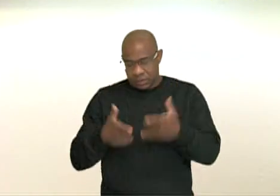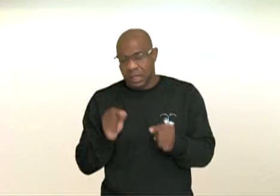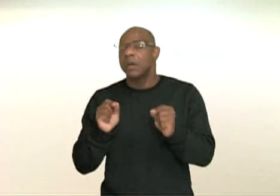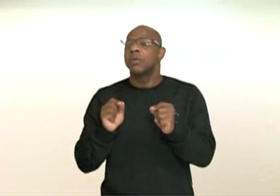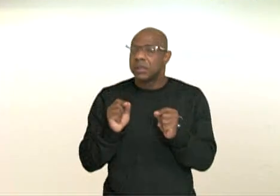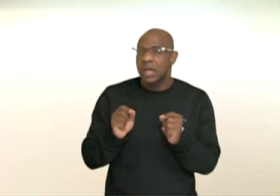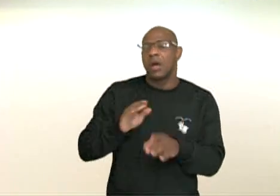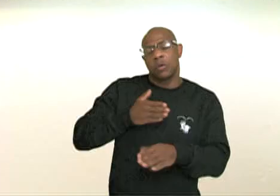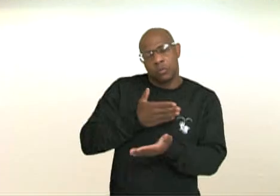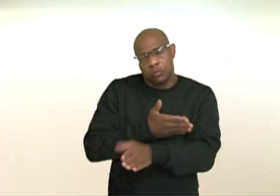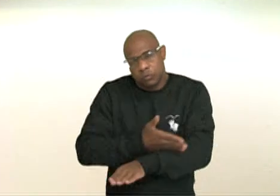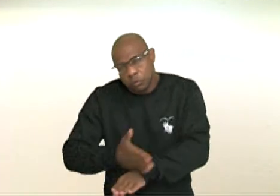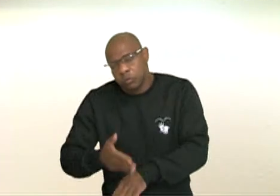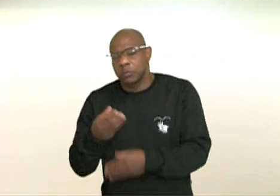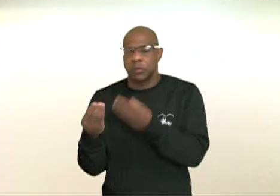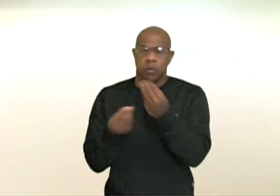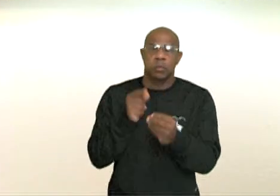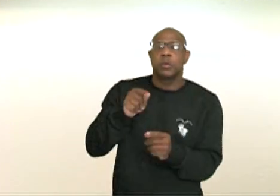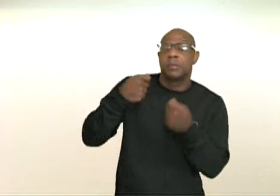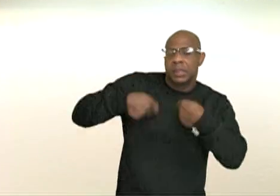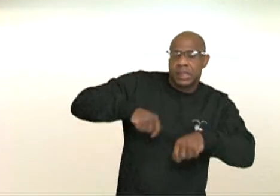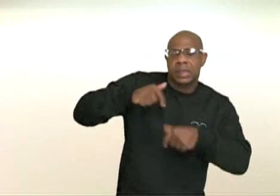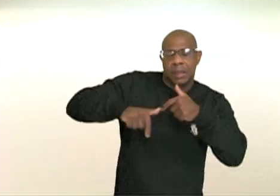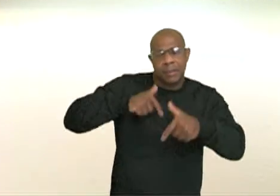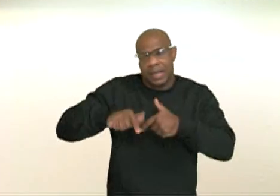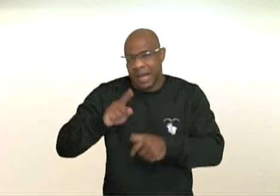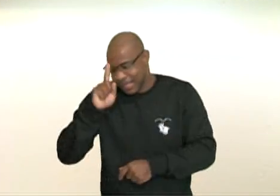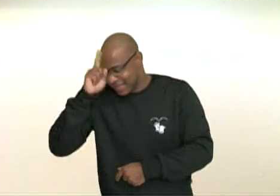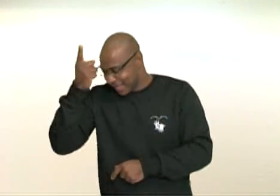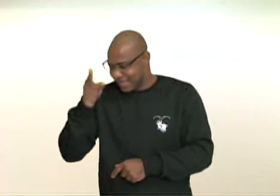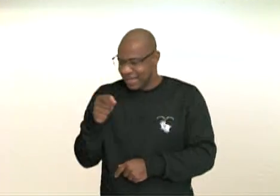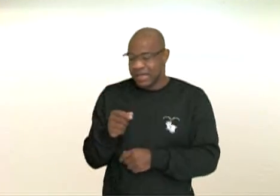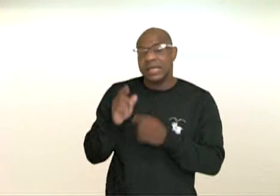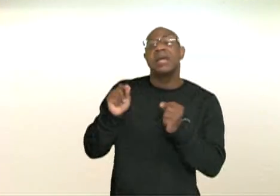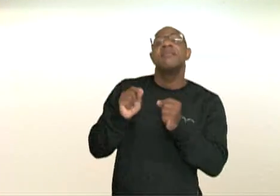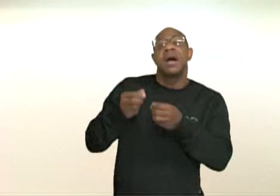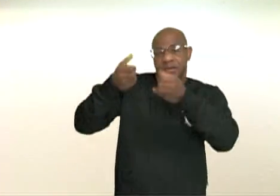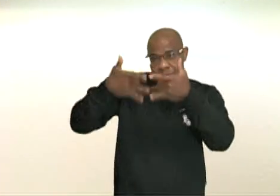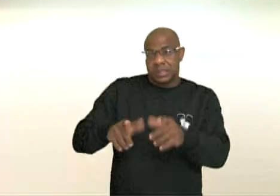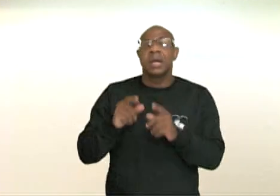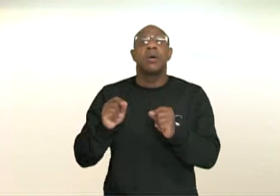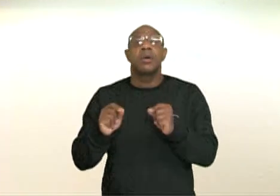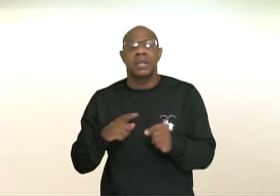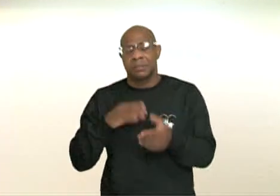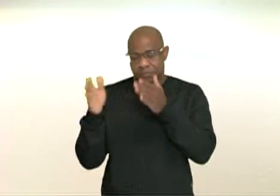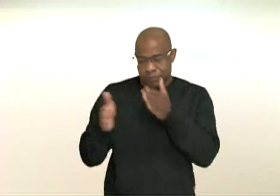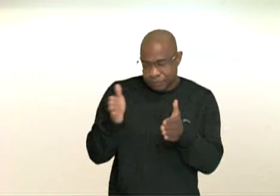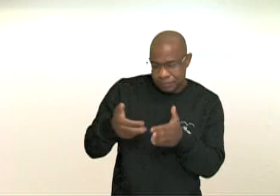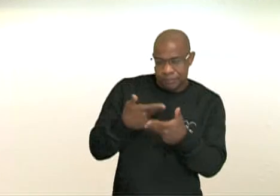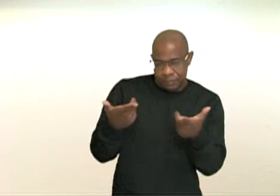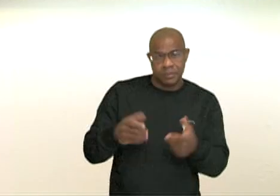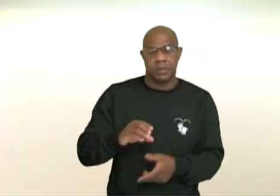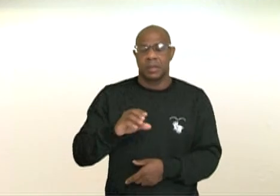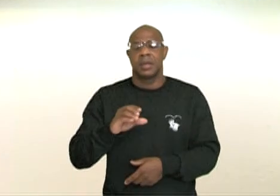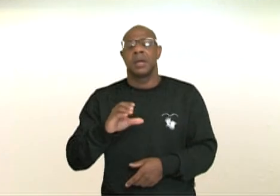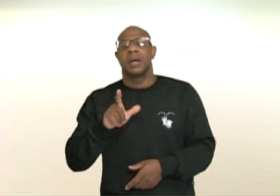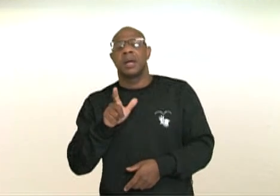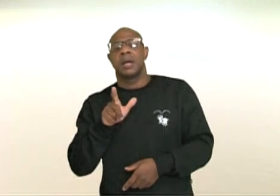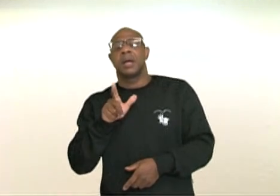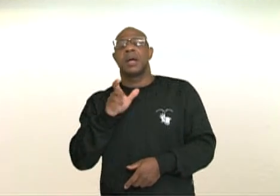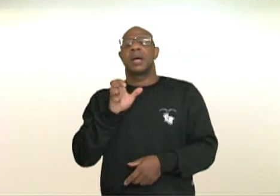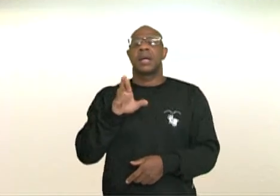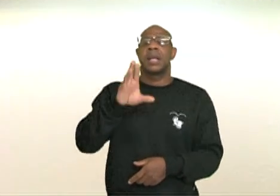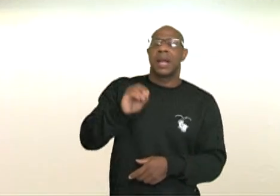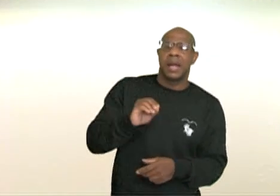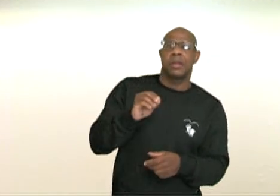surgir daí as ideias de que vocês precisam trabalhar para sustento e precisam dar parte da sua produção para o clero e para a nobreza e